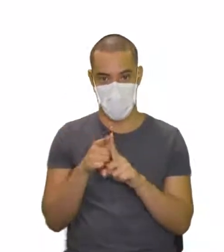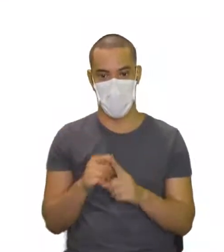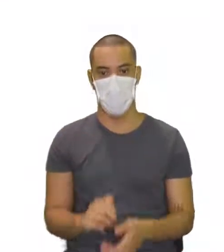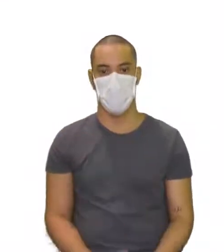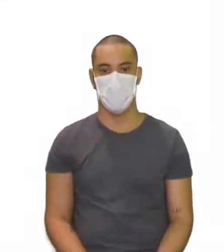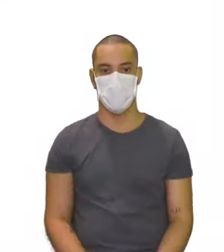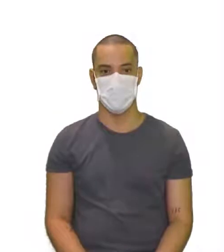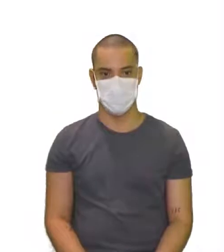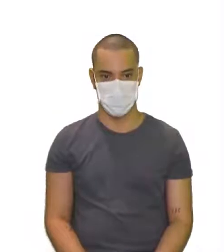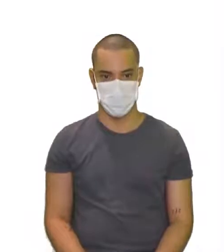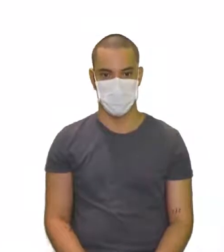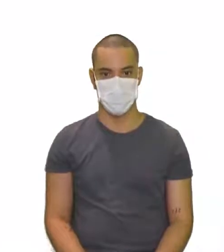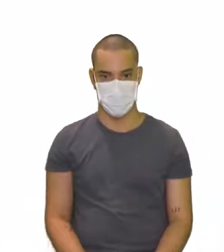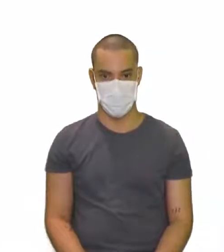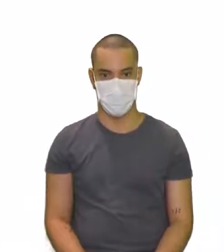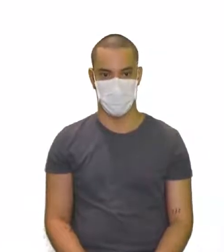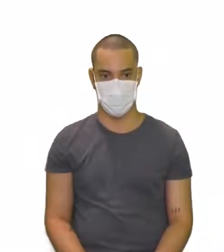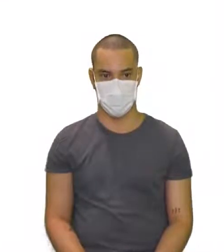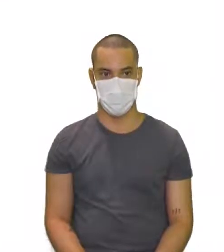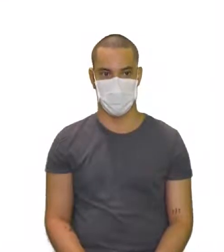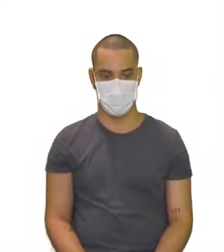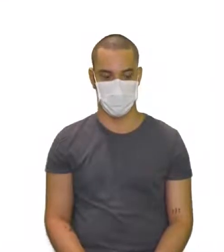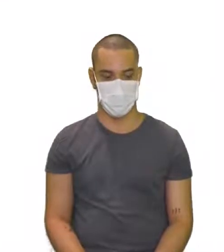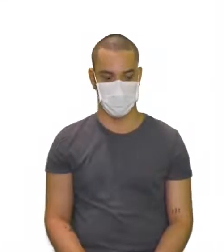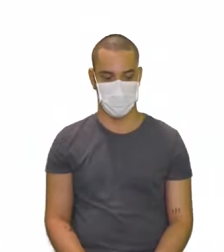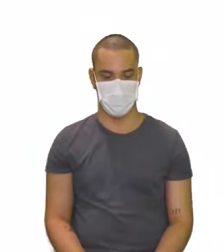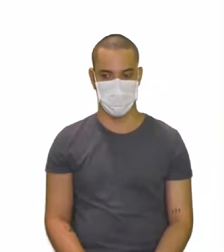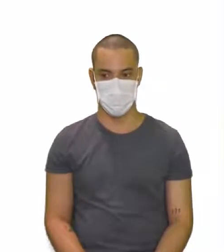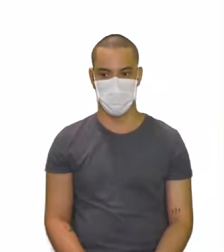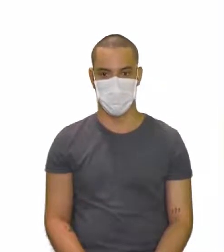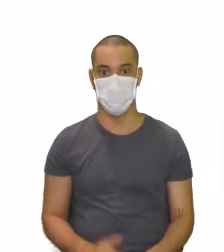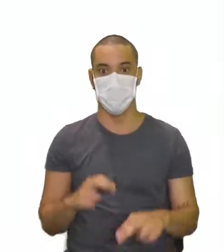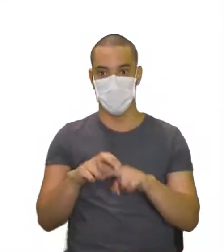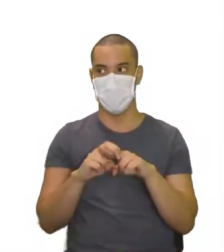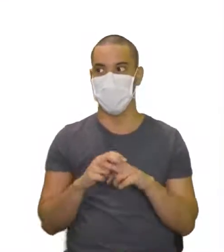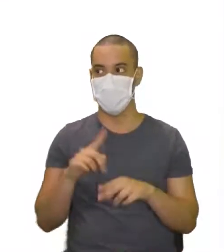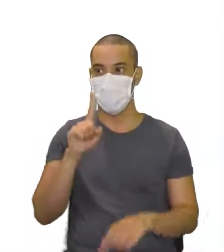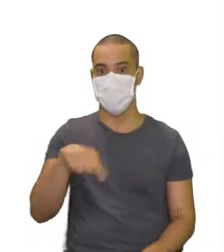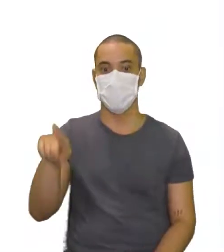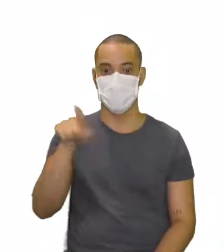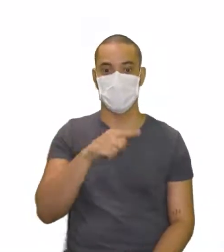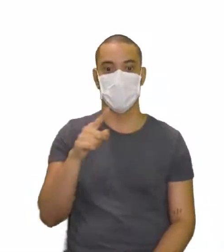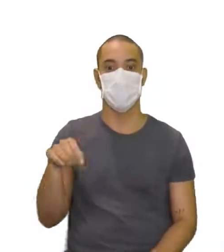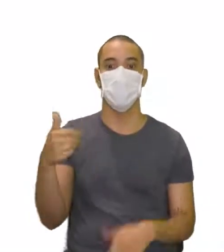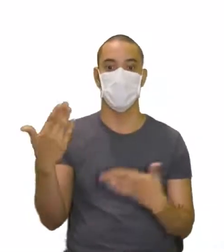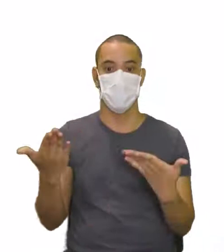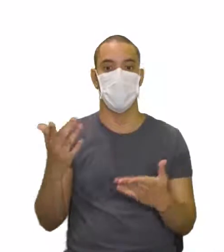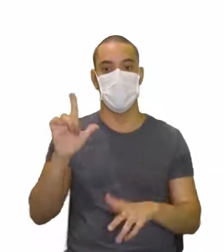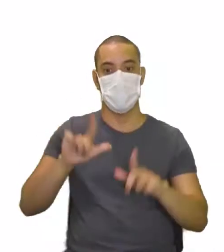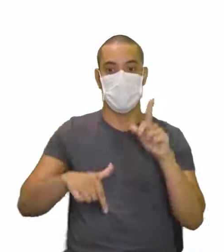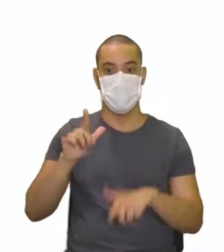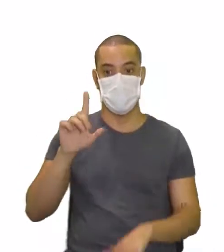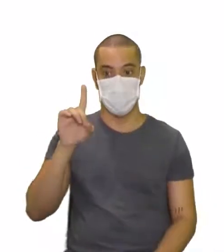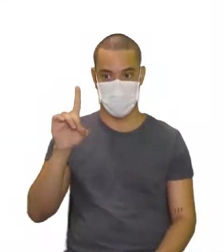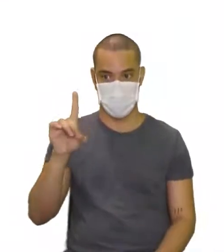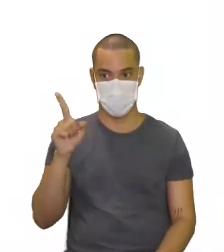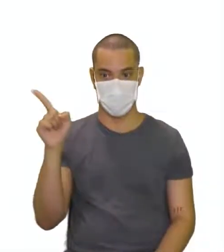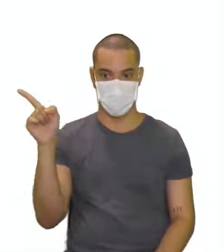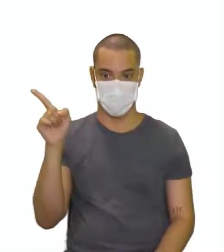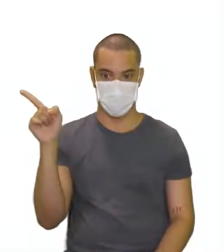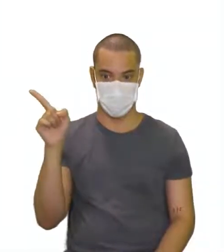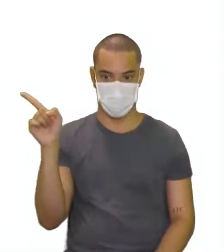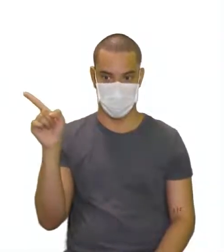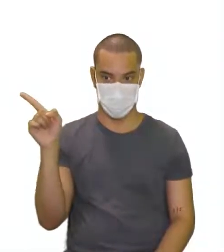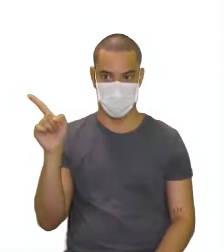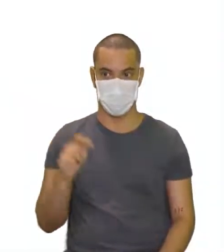1 ohm, tá, pessoal? Então, lá das nossas alternativas, nós vamos ficar com a letra D. Ou